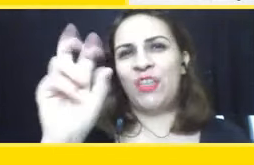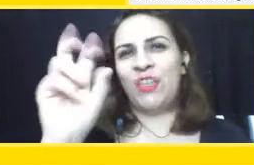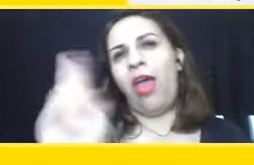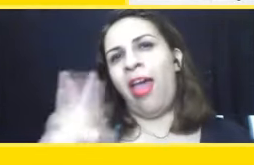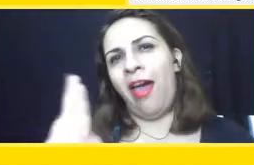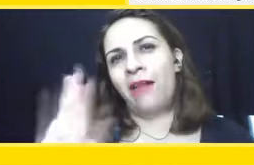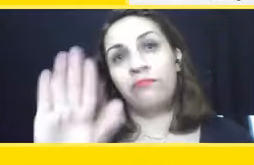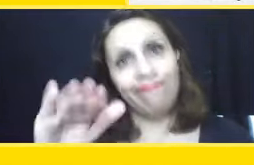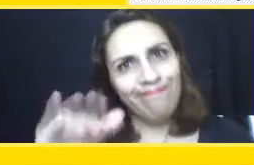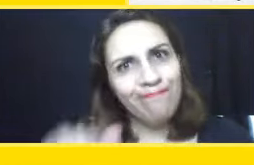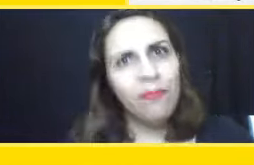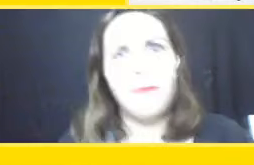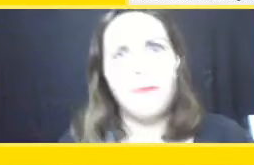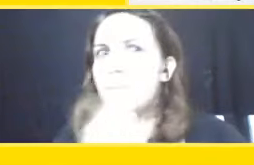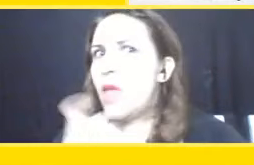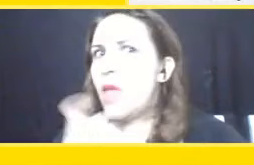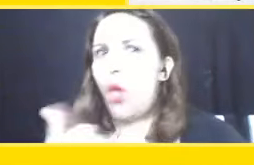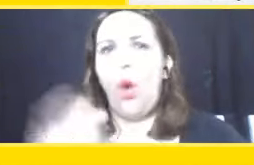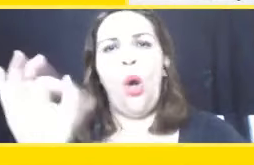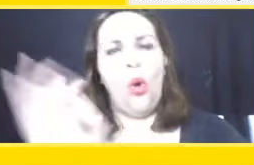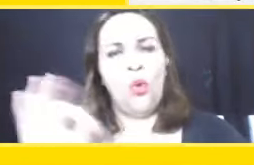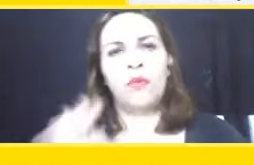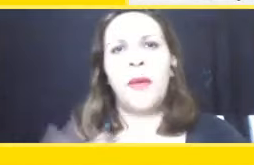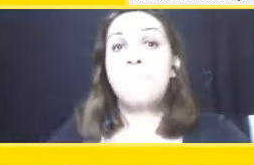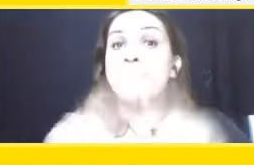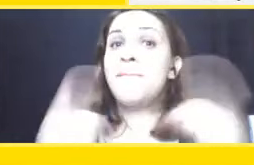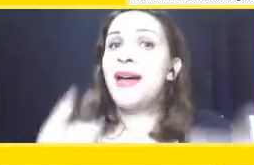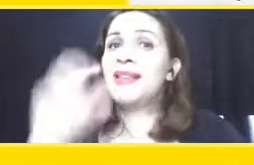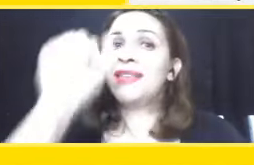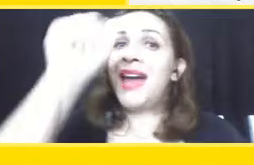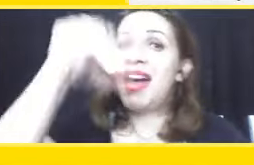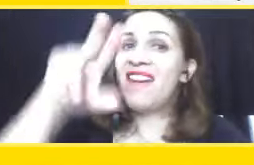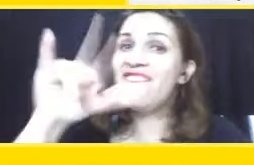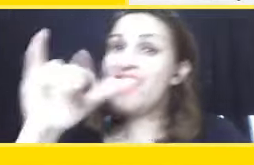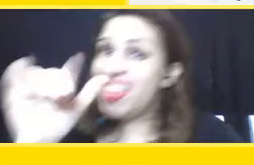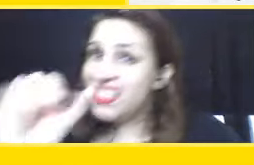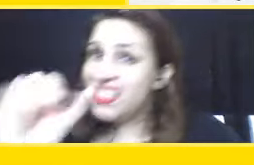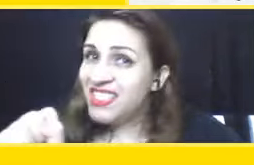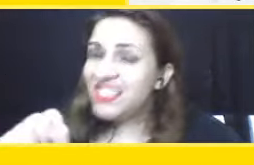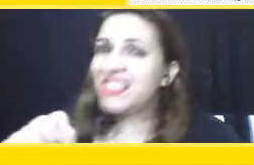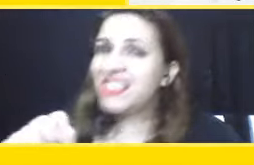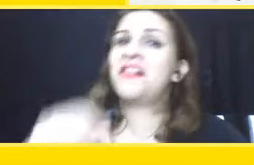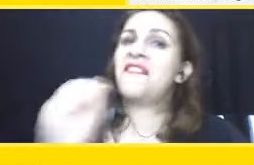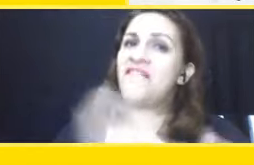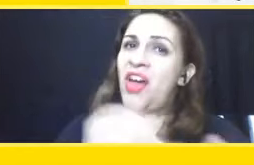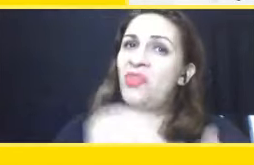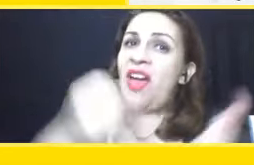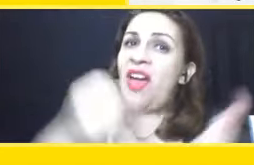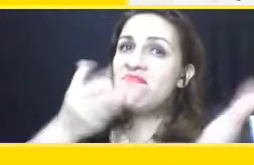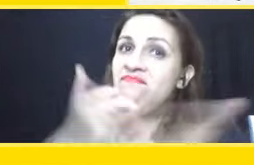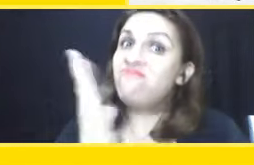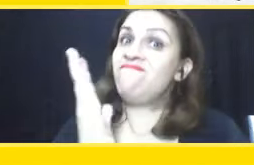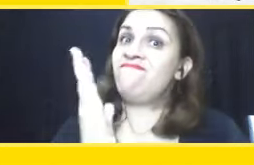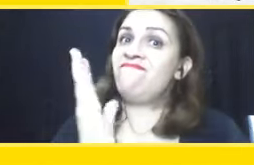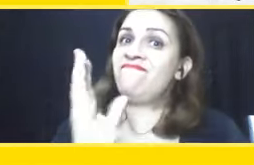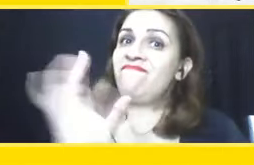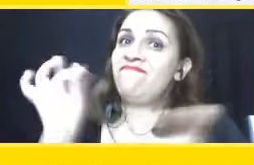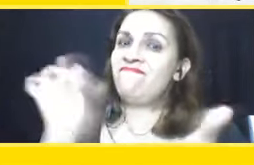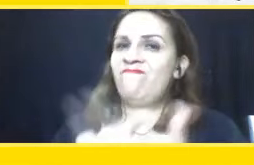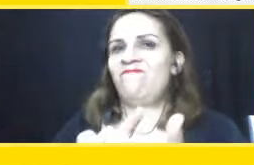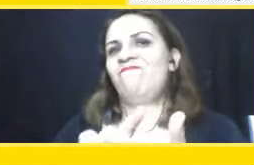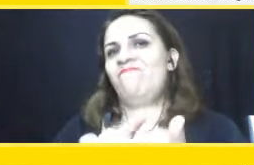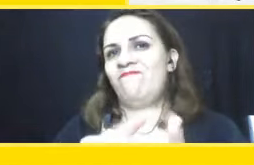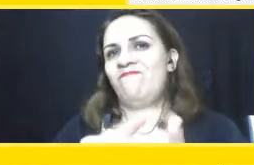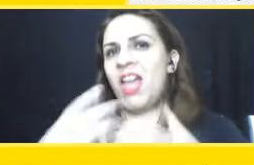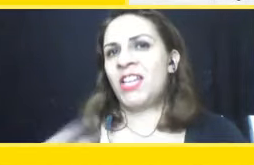é uma economia grande, mas a Anvisa ainda precisa autorizar que alguns